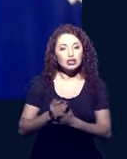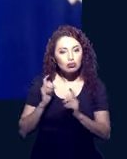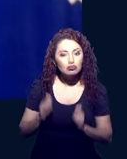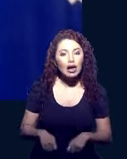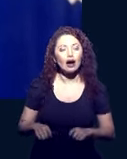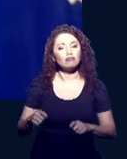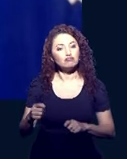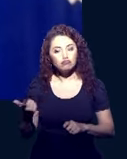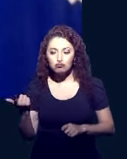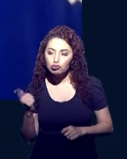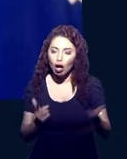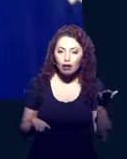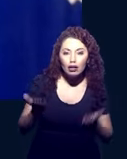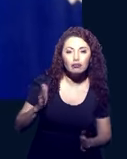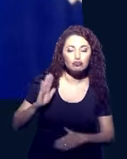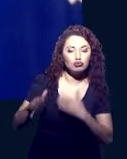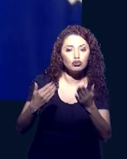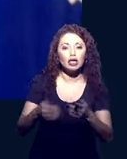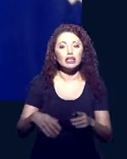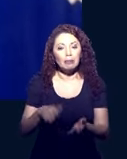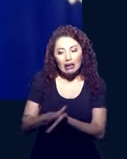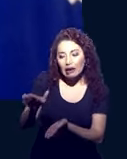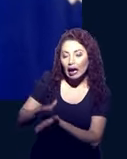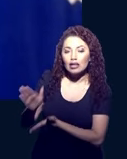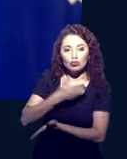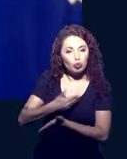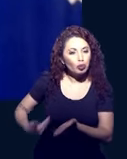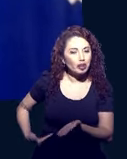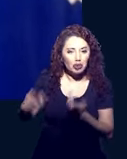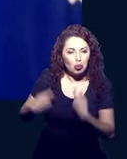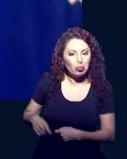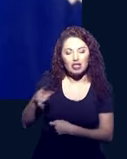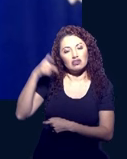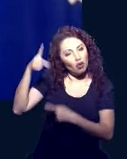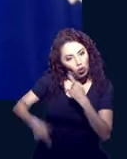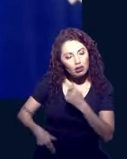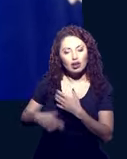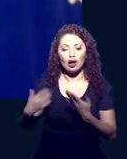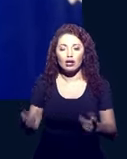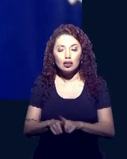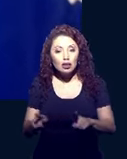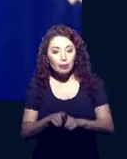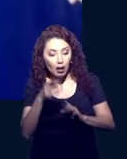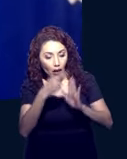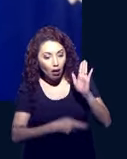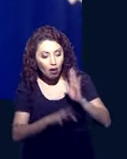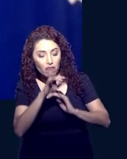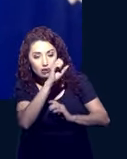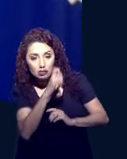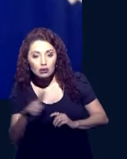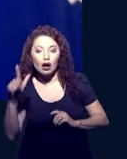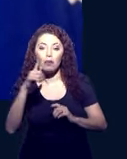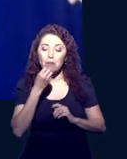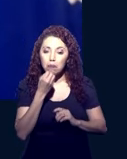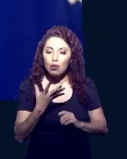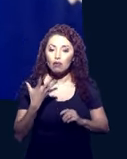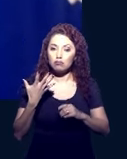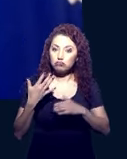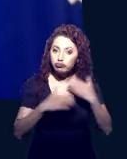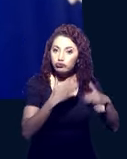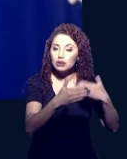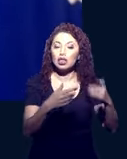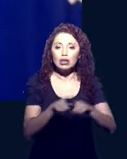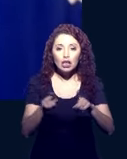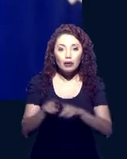públicos desnecessários estabelecer um regime fiscal que seja um regime fiscal sustentável fazer uma reforma tributária para melhorar a